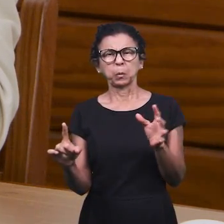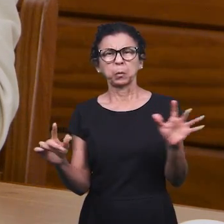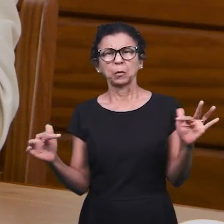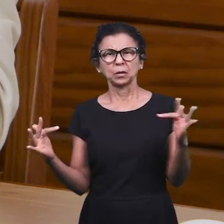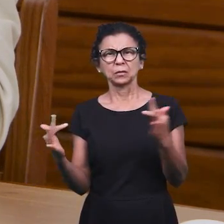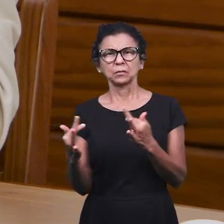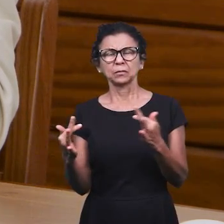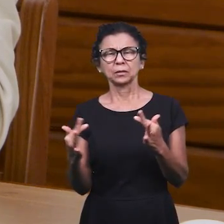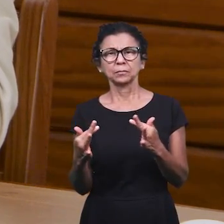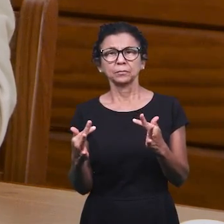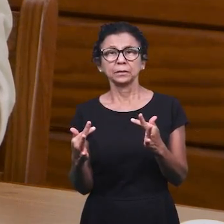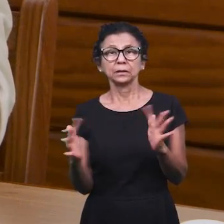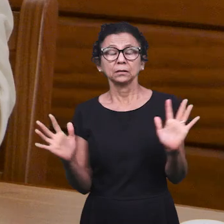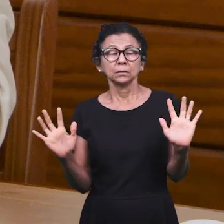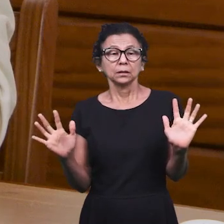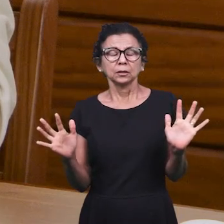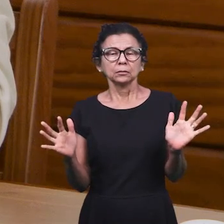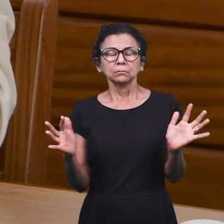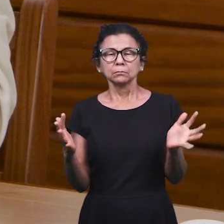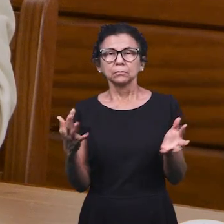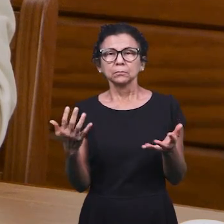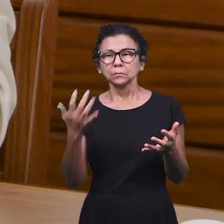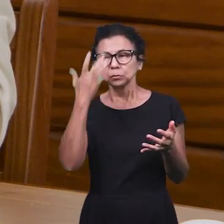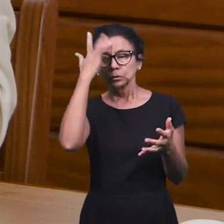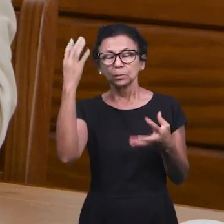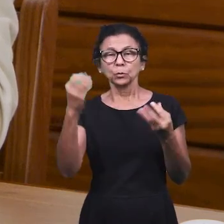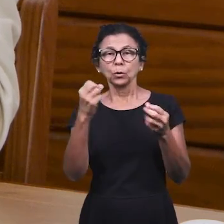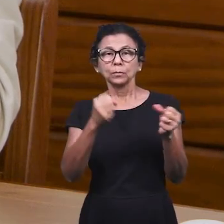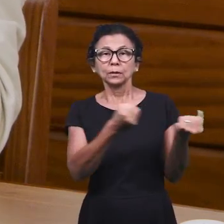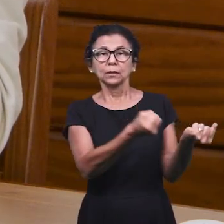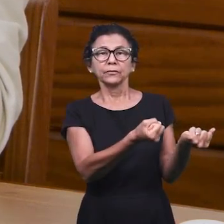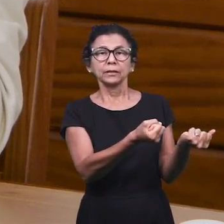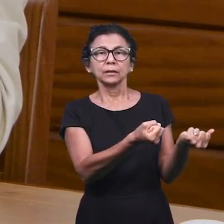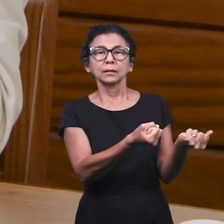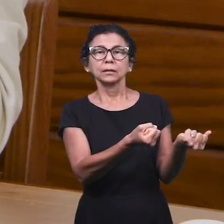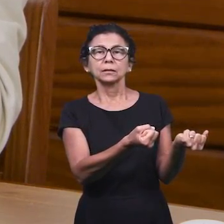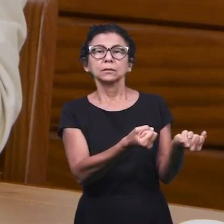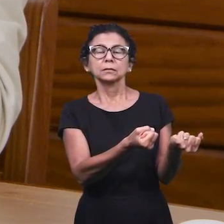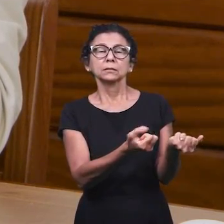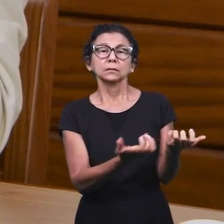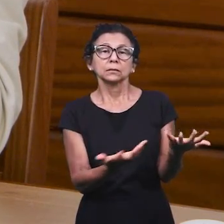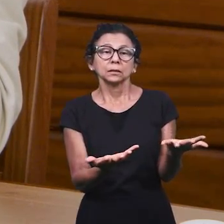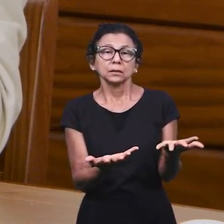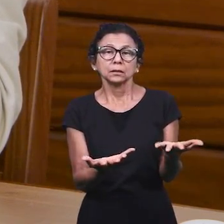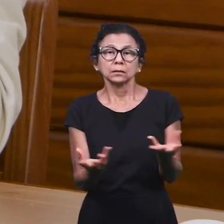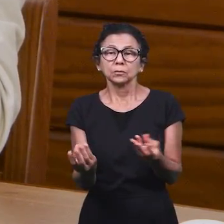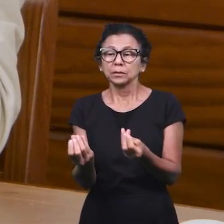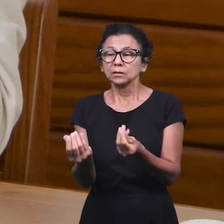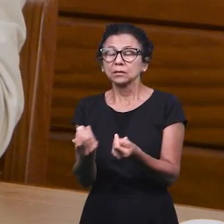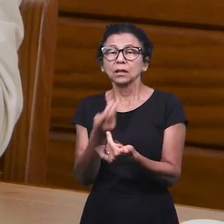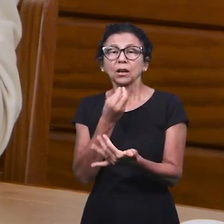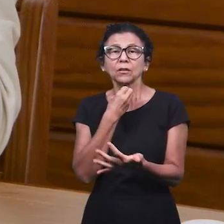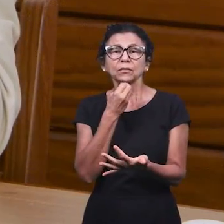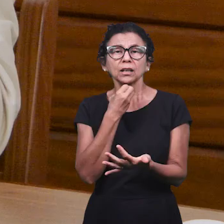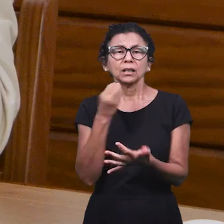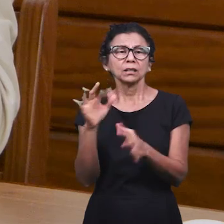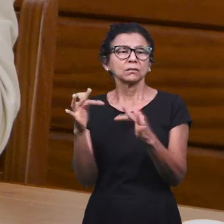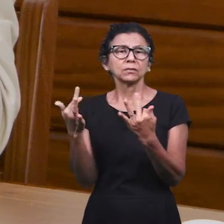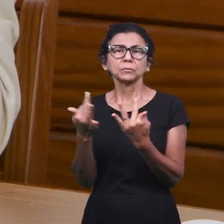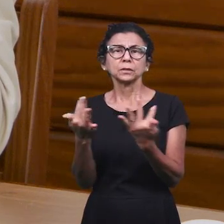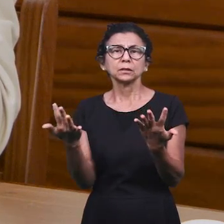não soube como se proteger desses ataques. E a cada dia, a família tornou-se mais vulnerável, porque com os